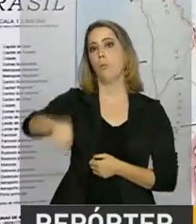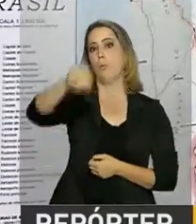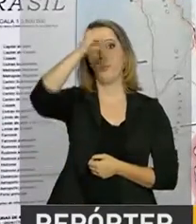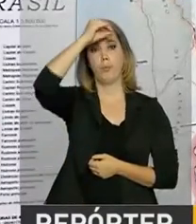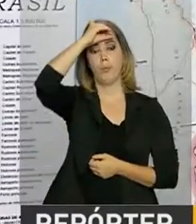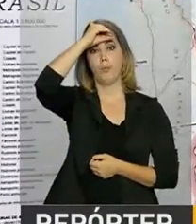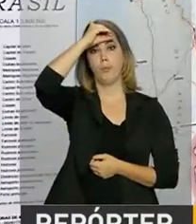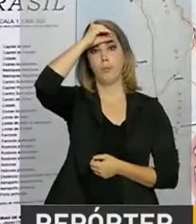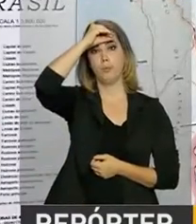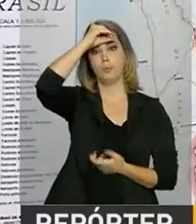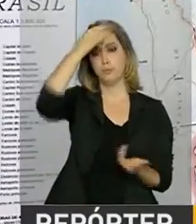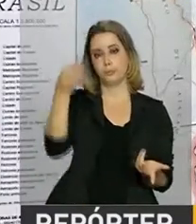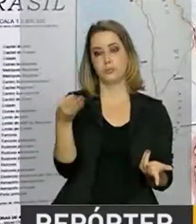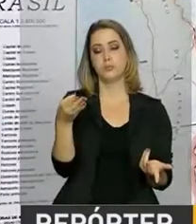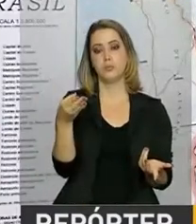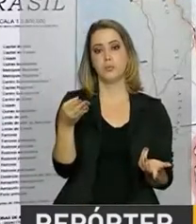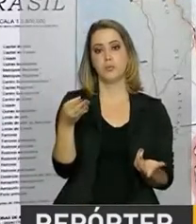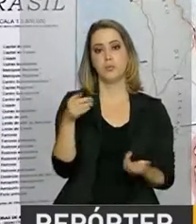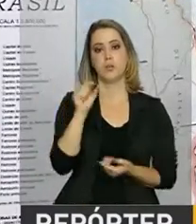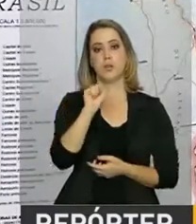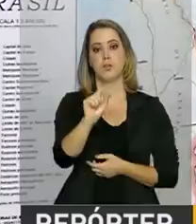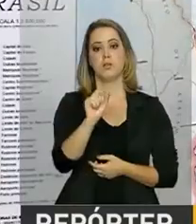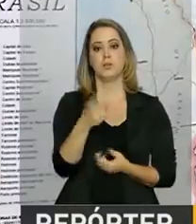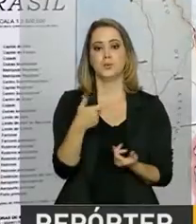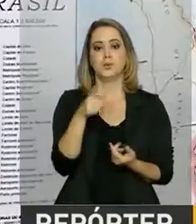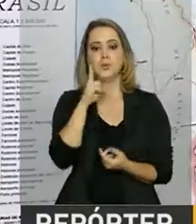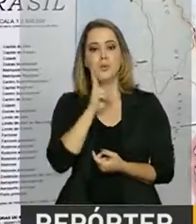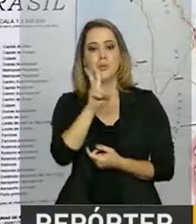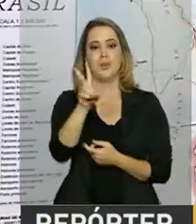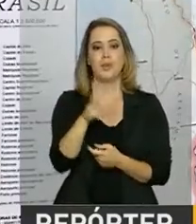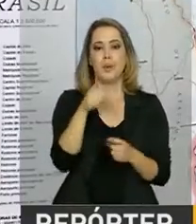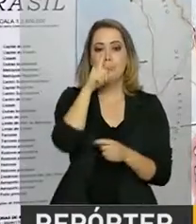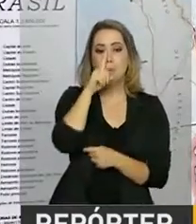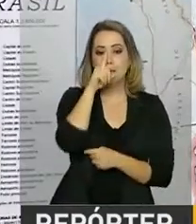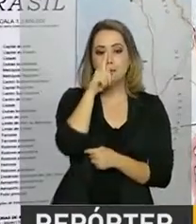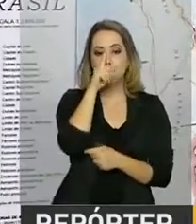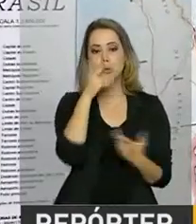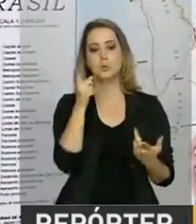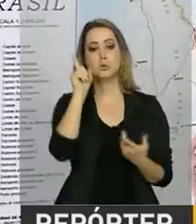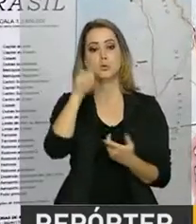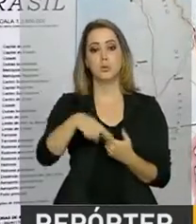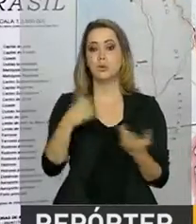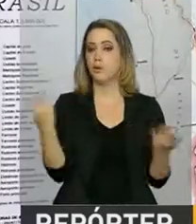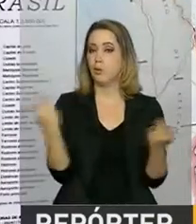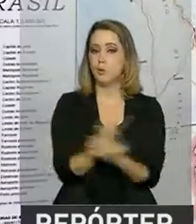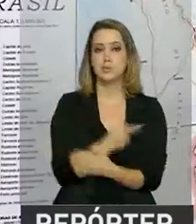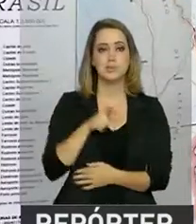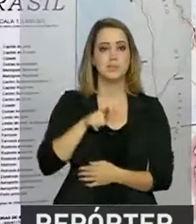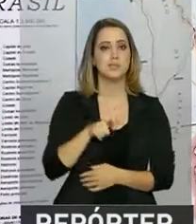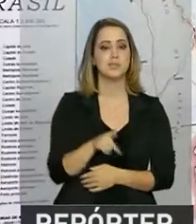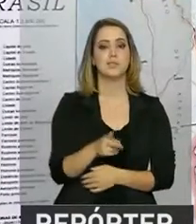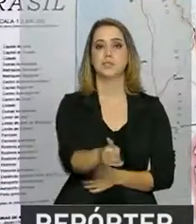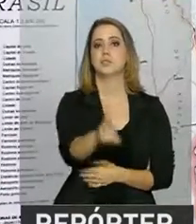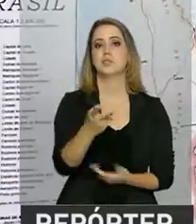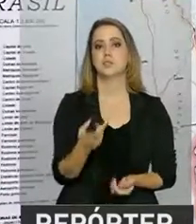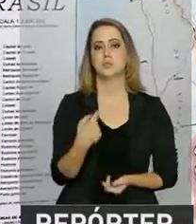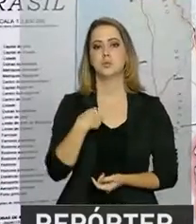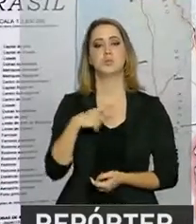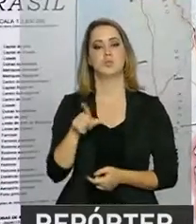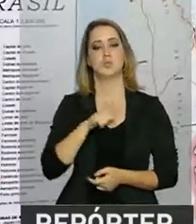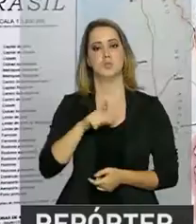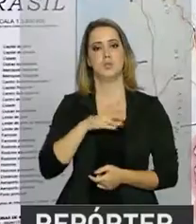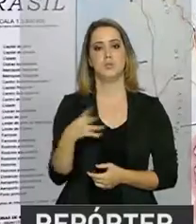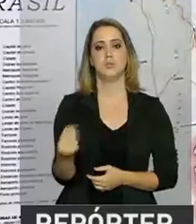eles não avaliam muitas situações de risco e essas situações são extremamente comuns então nós temos muitos